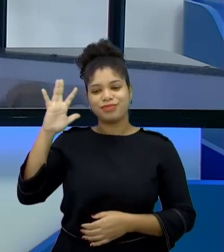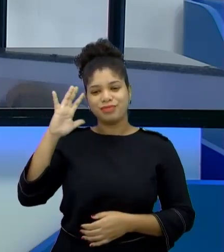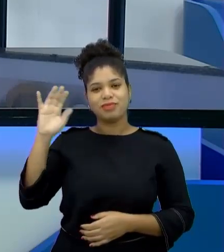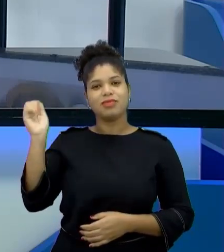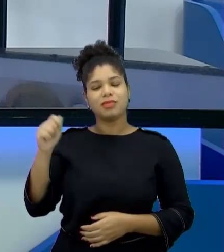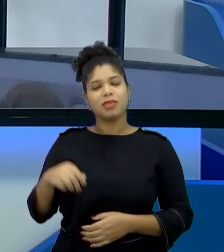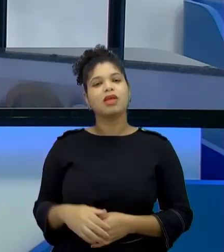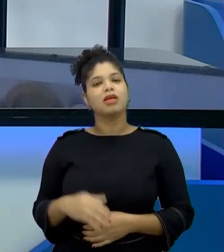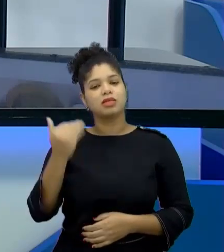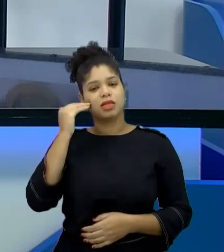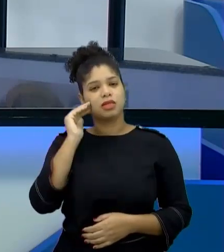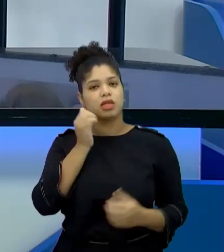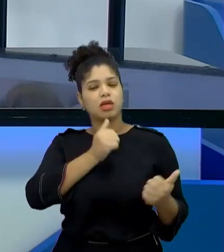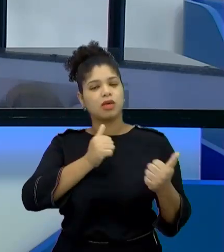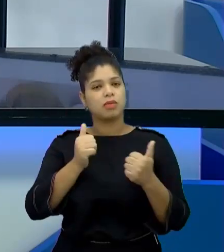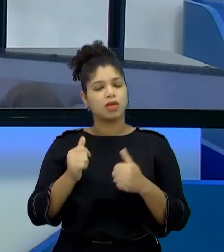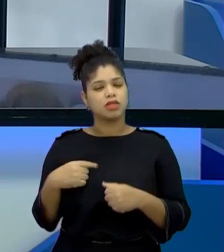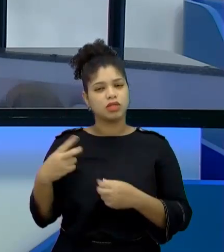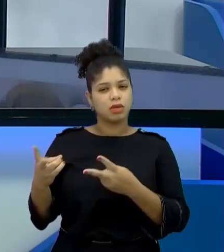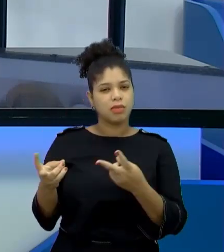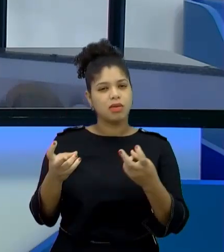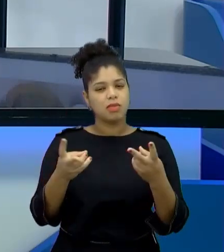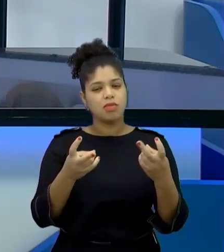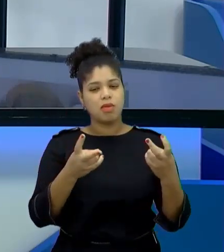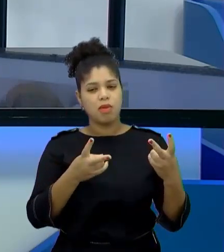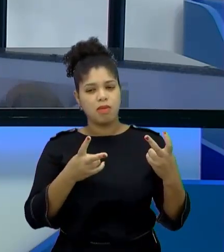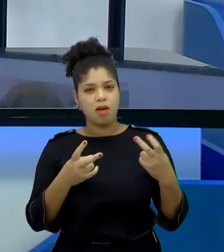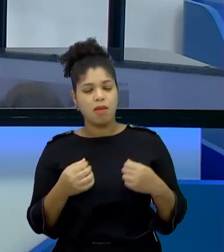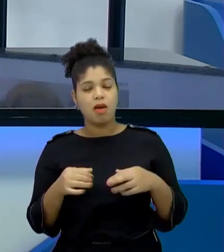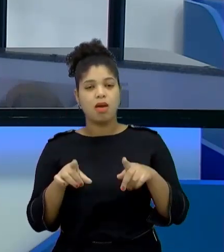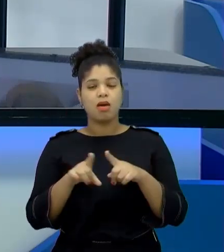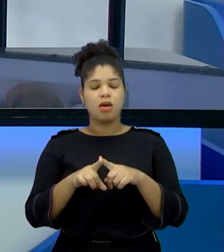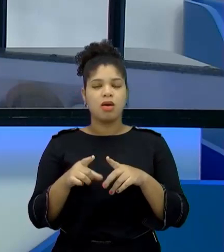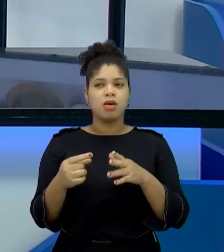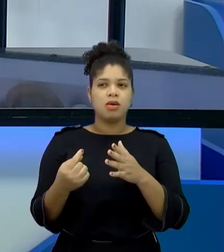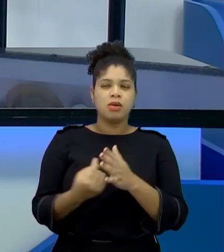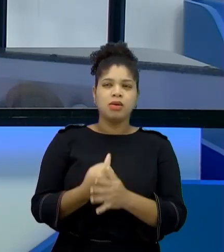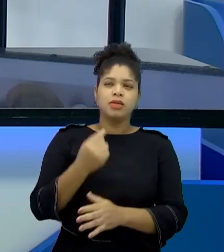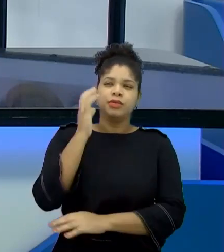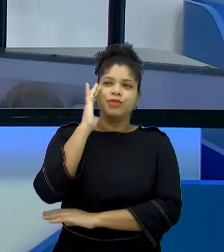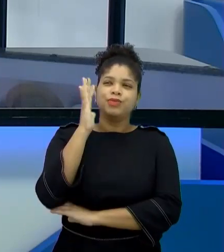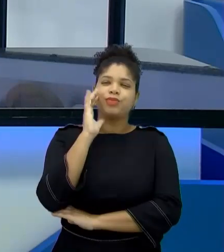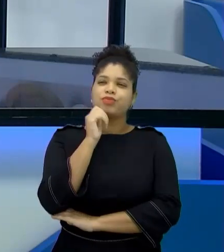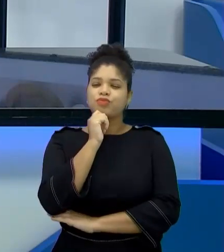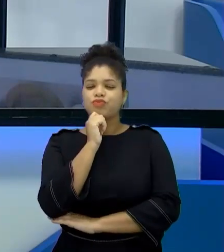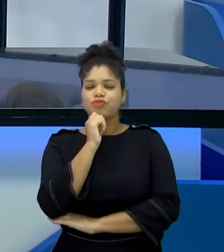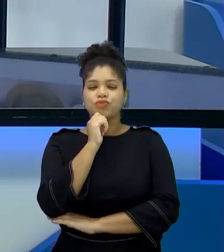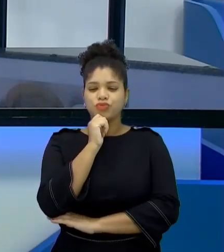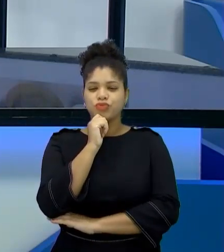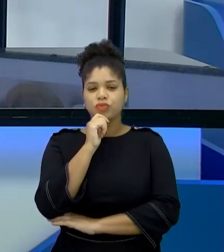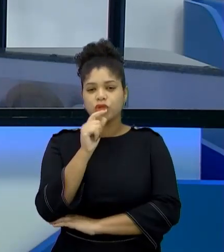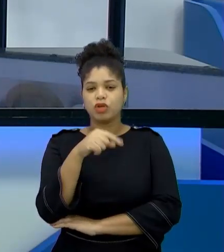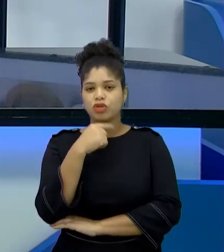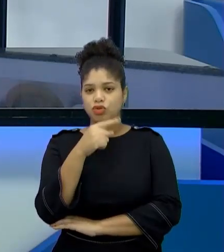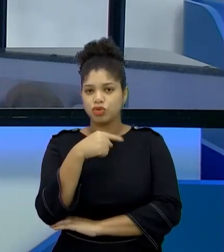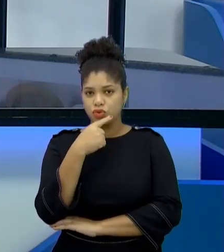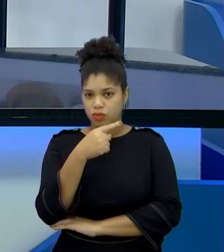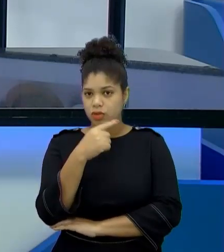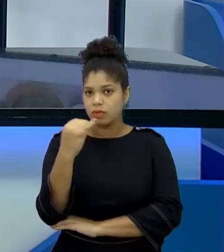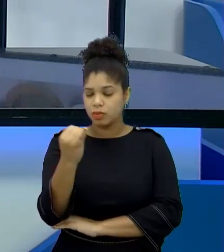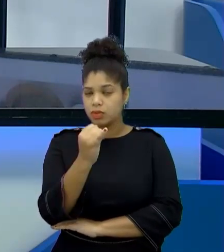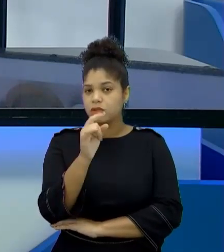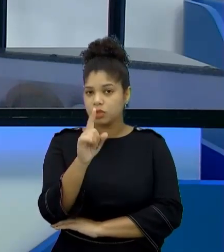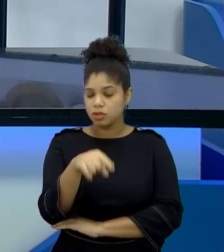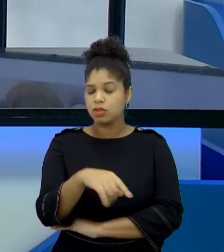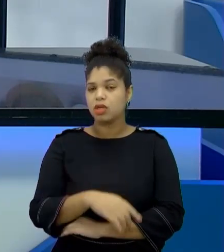si, mas algumas reflexões, algumas observações, algumas perguntas, algumas dúvidas. Às vezes a dúvida é mais poderosa do